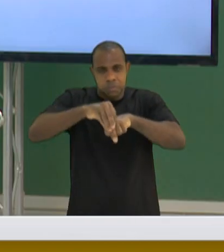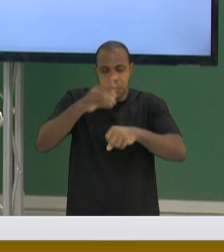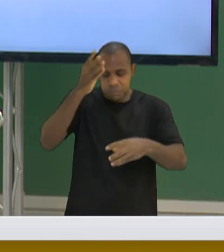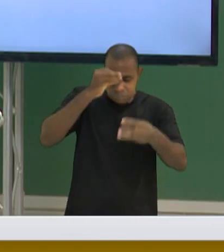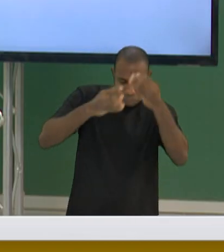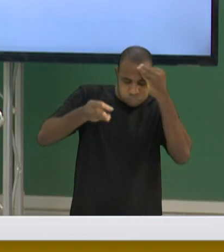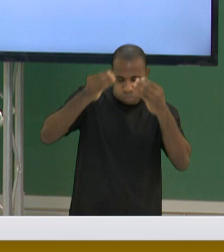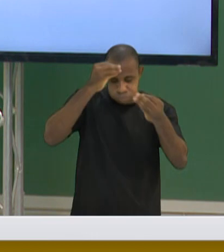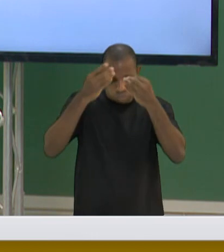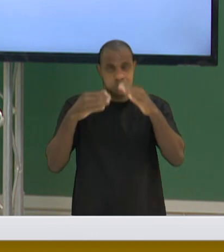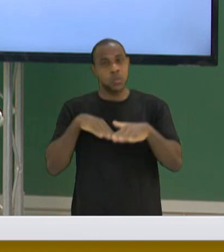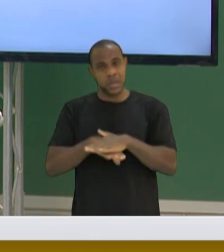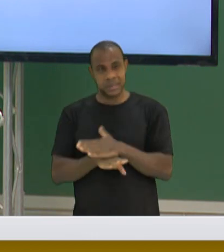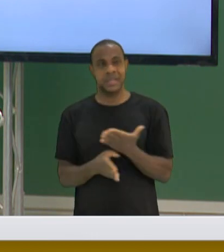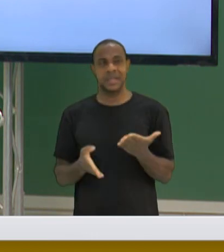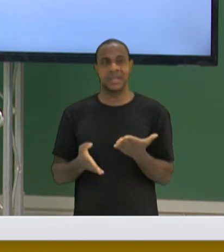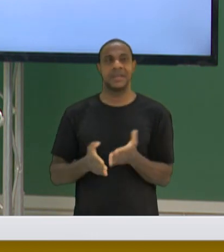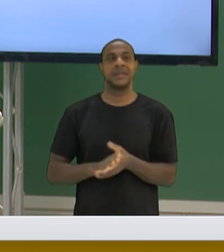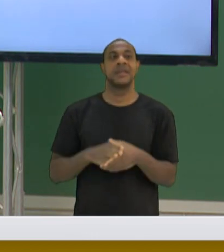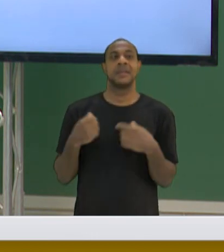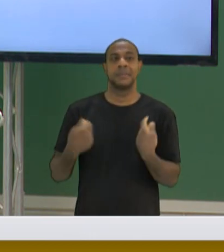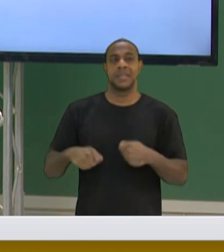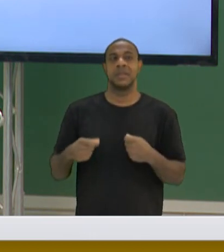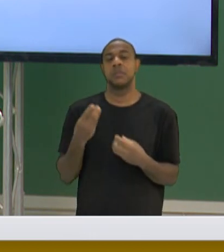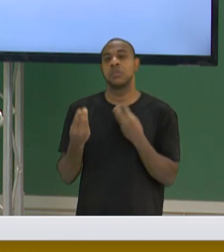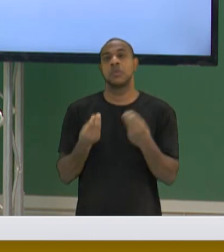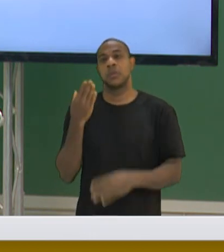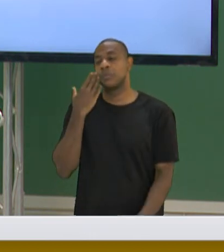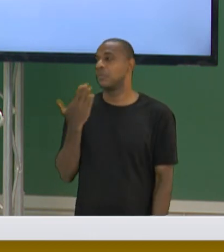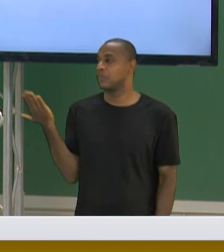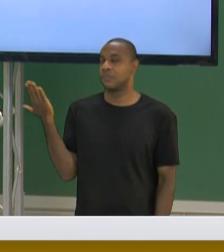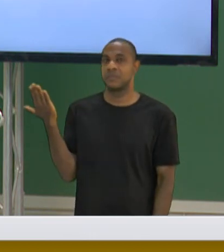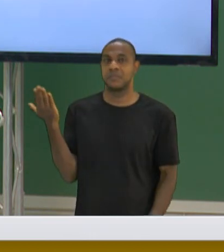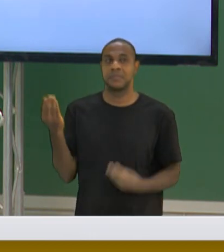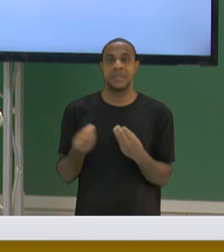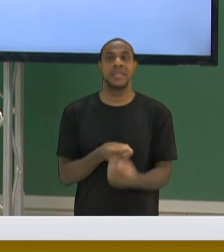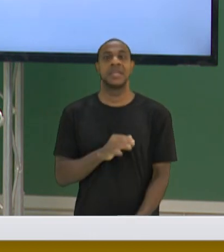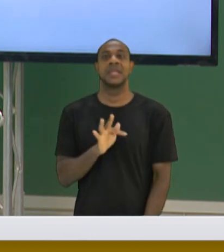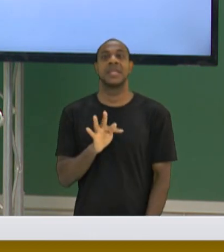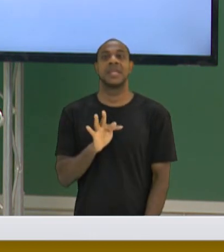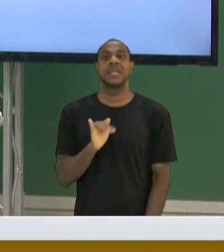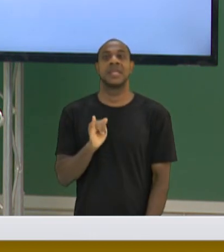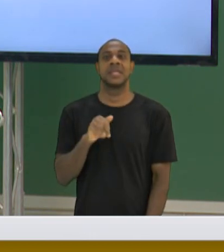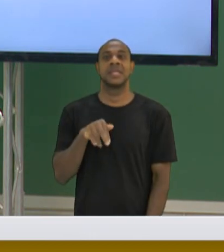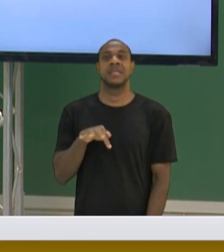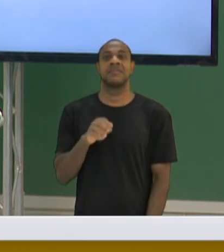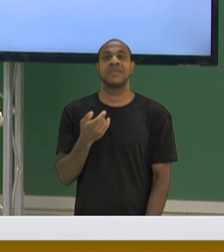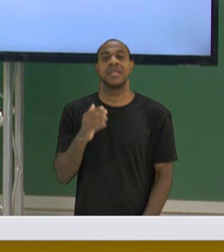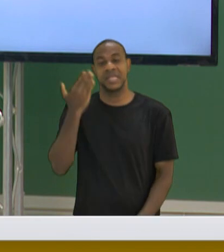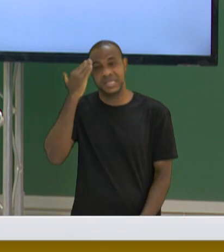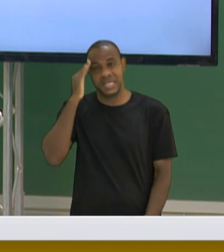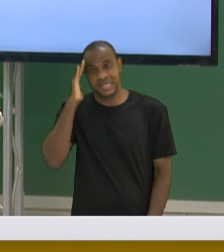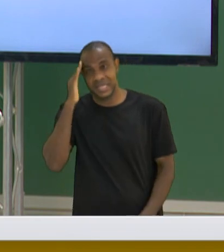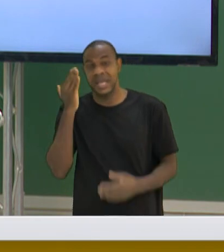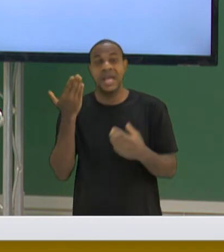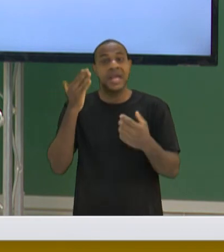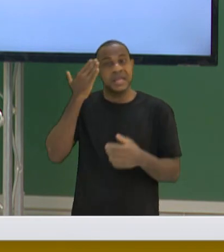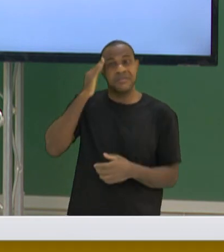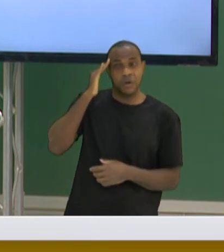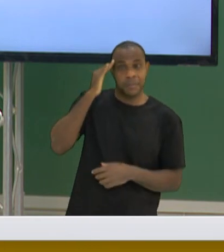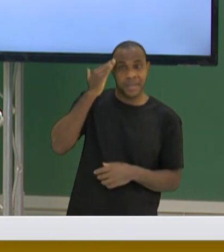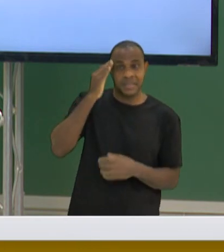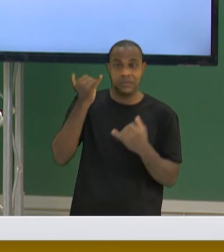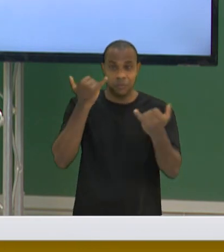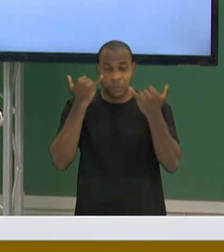e aí de repente nós vamos precisar dele para fazer inferências para entender informações